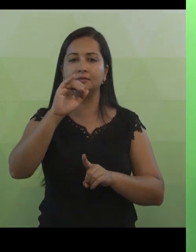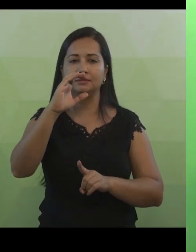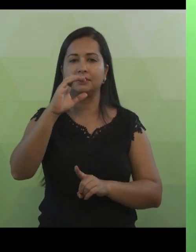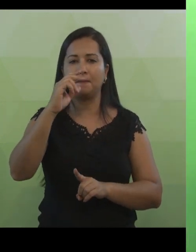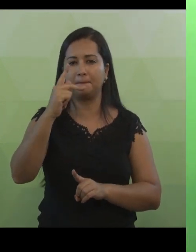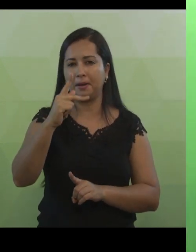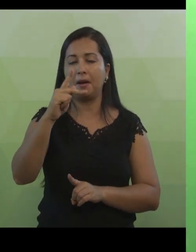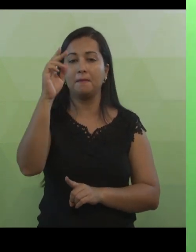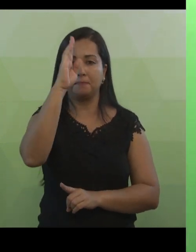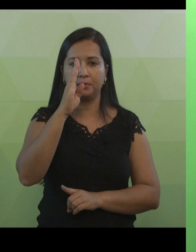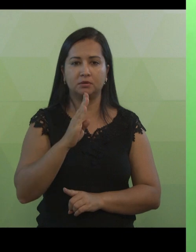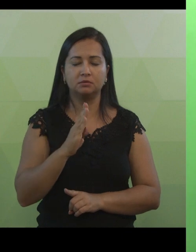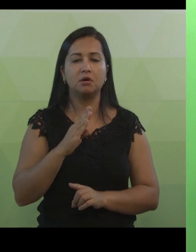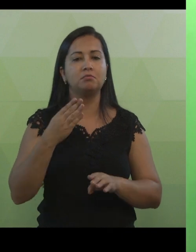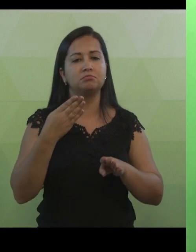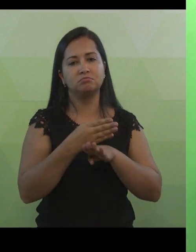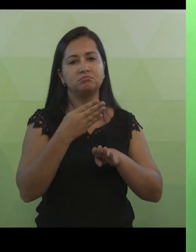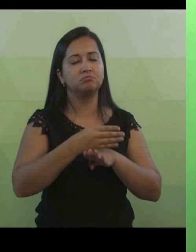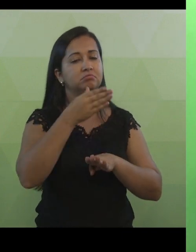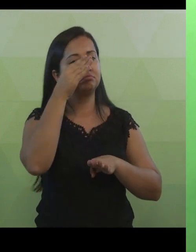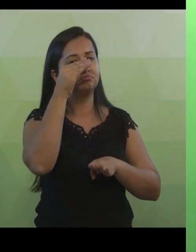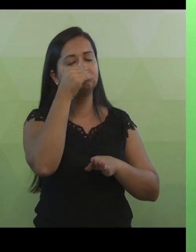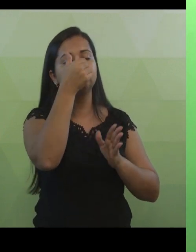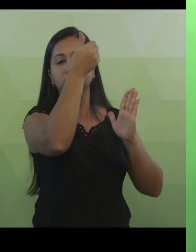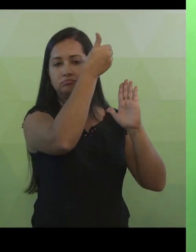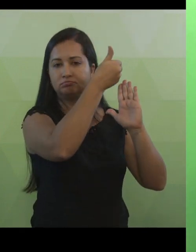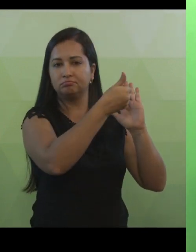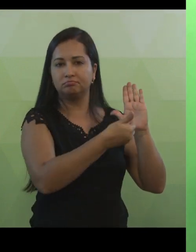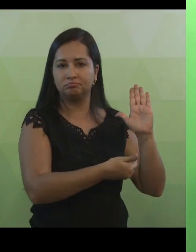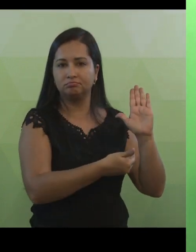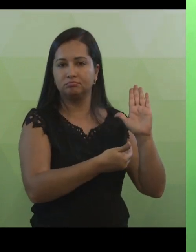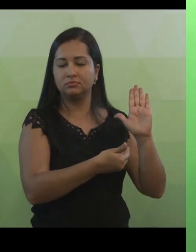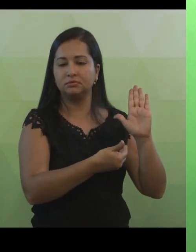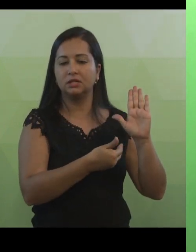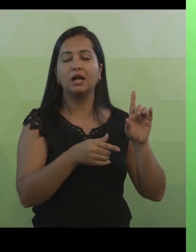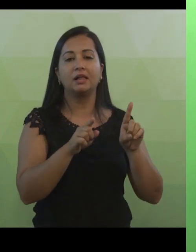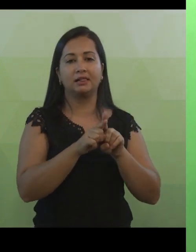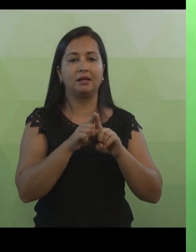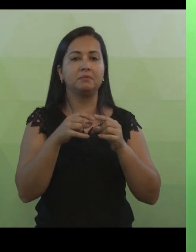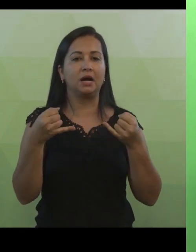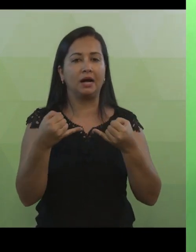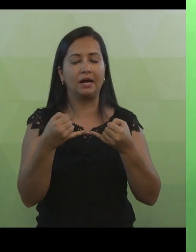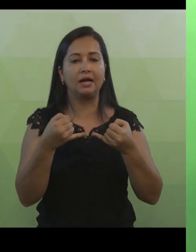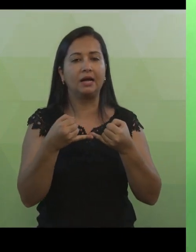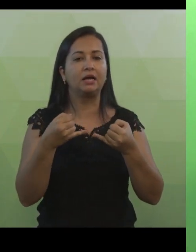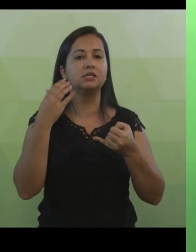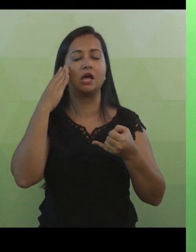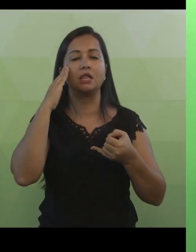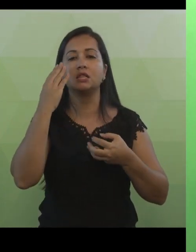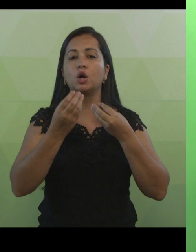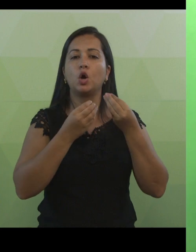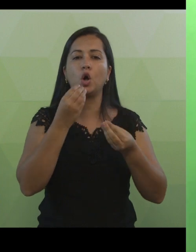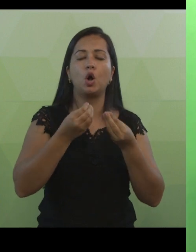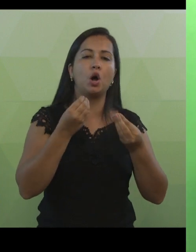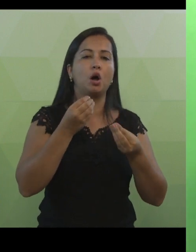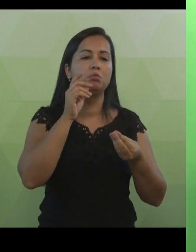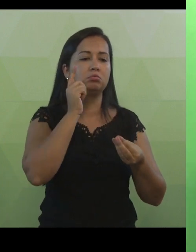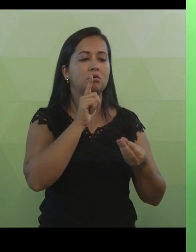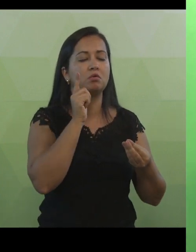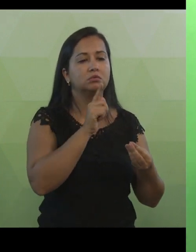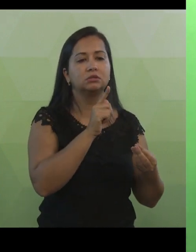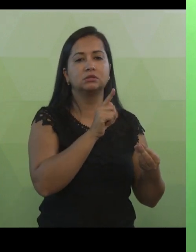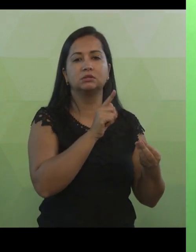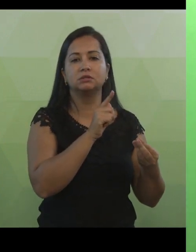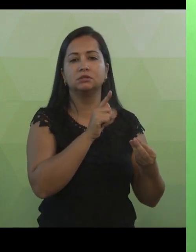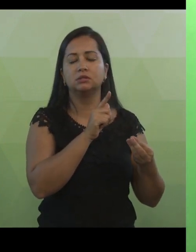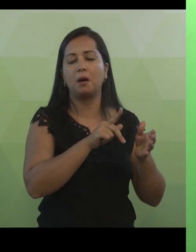ICP Brasil, que é a Infraestrutura de Chaves Pública Brasileira. Noções básicas de segurança em redes, sobre essas questões de como localizar o